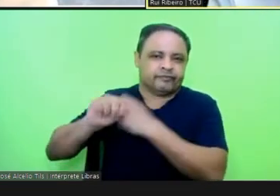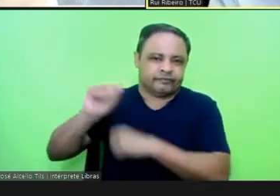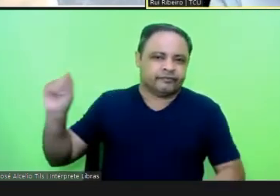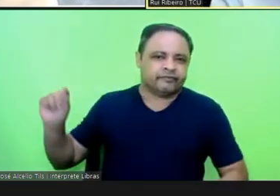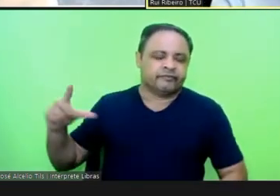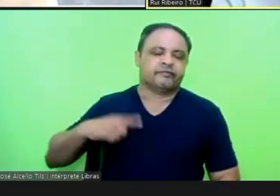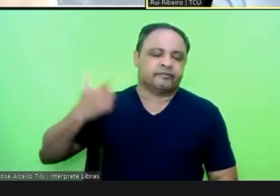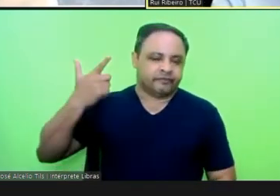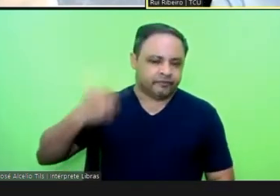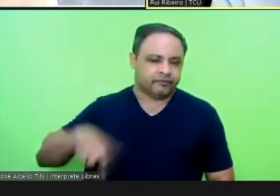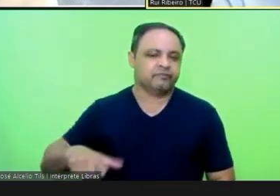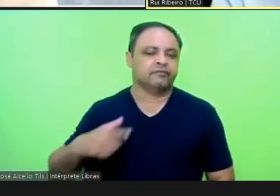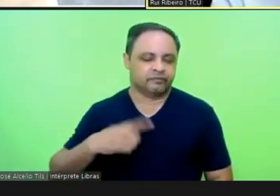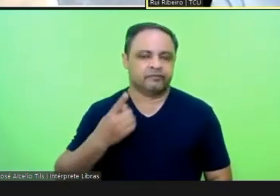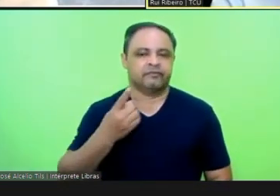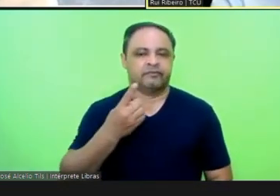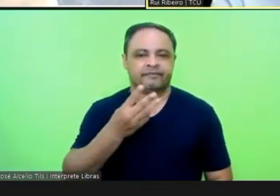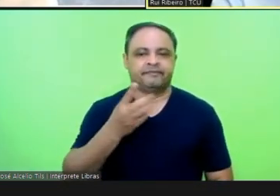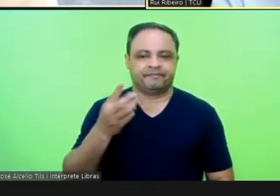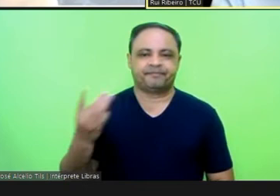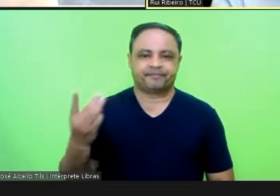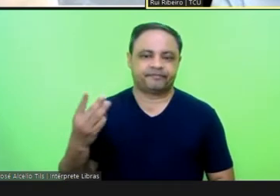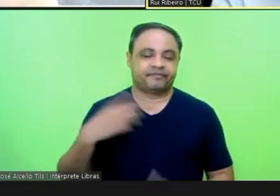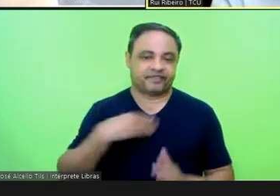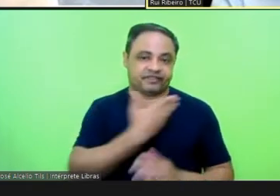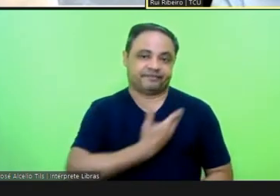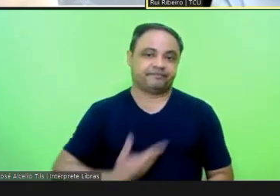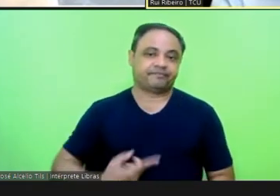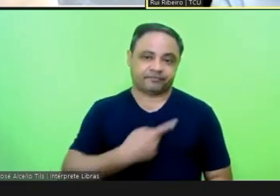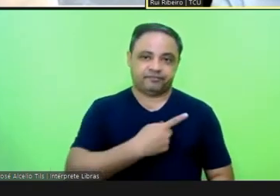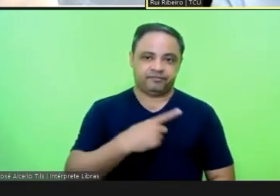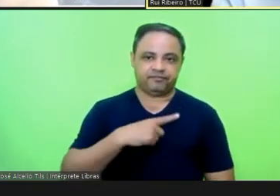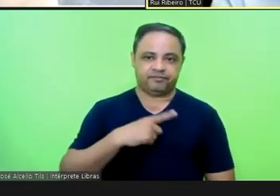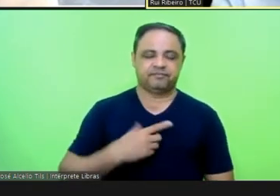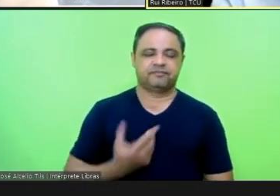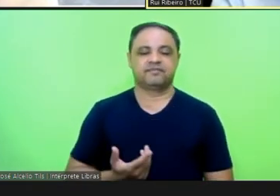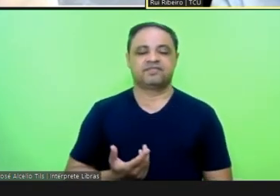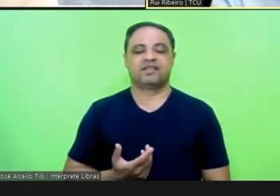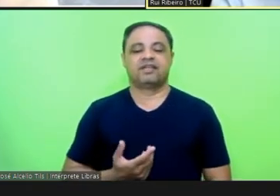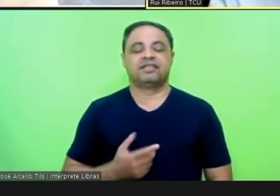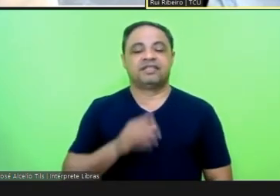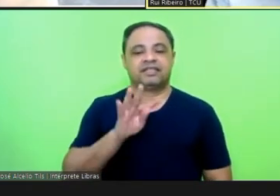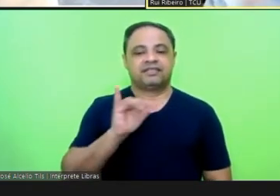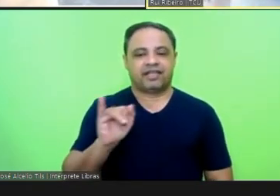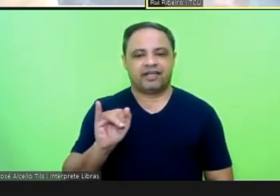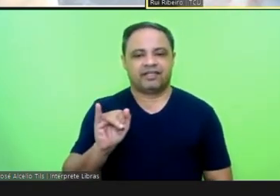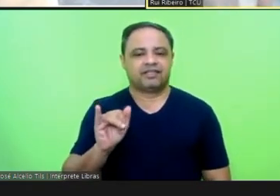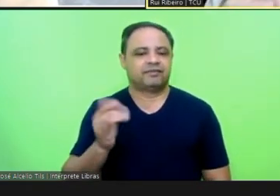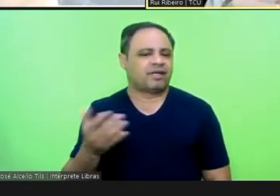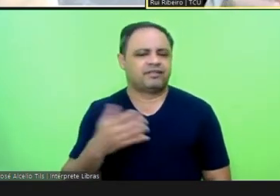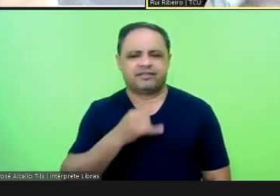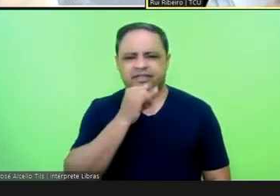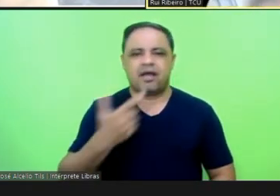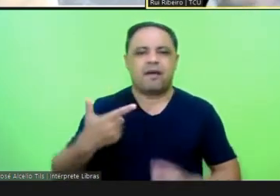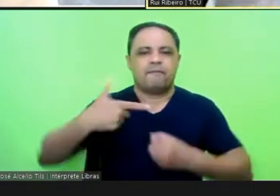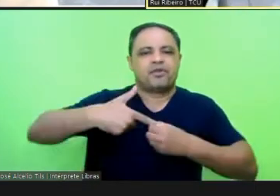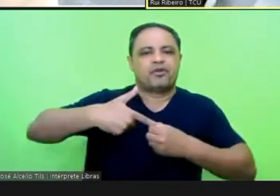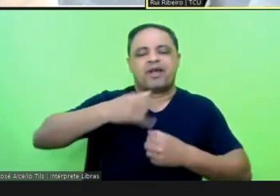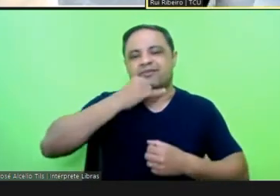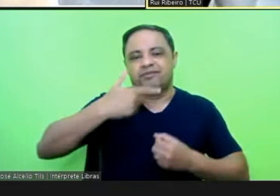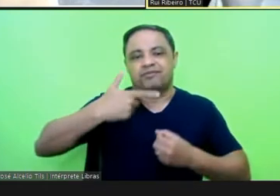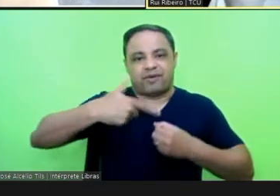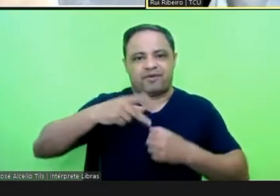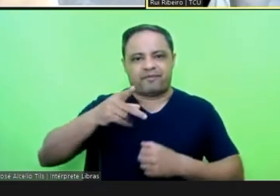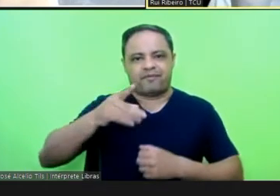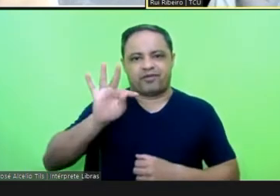gente vai, por exemplo, das nossas estatais aqui de TI, né? Mas a gente pode pegar a Petrobras também como exemplo. A Petrobras vai fazer